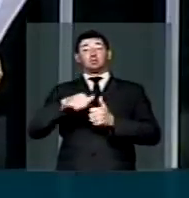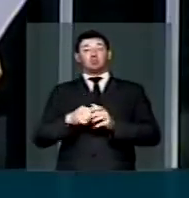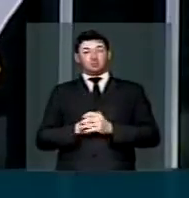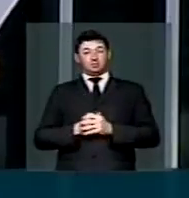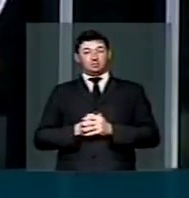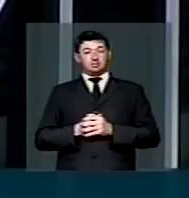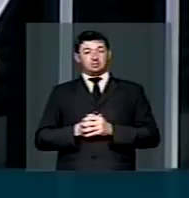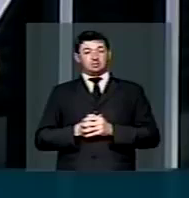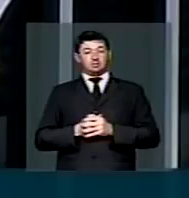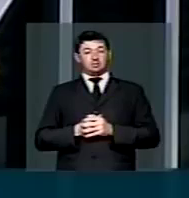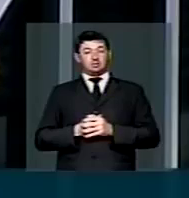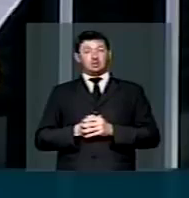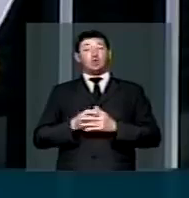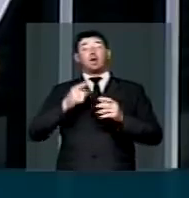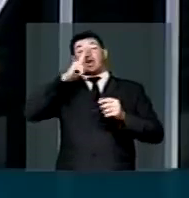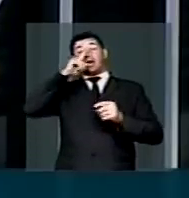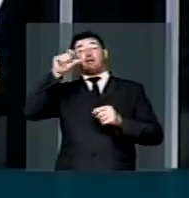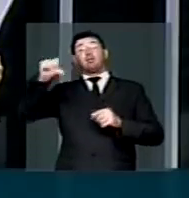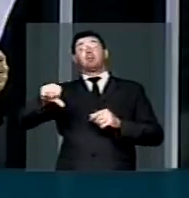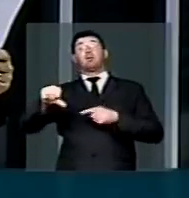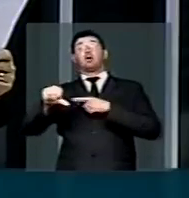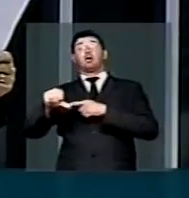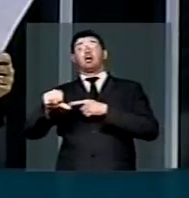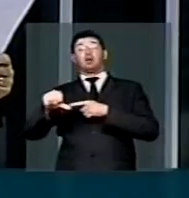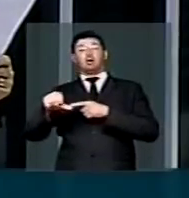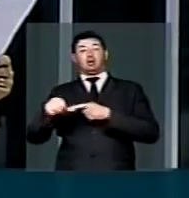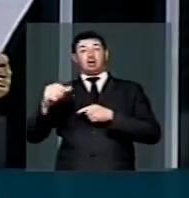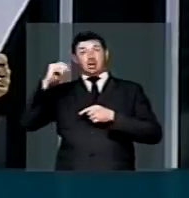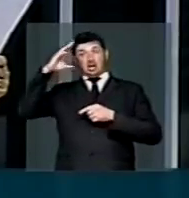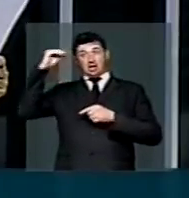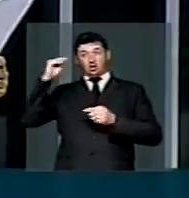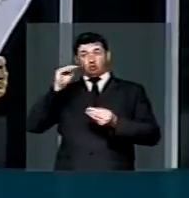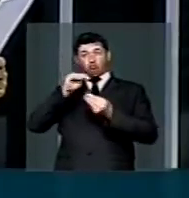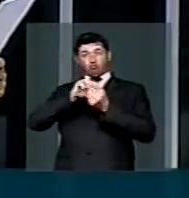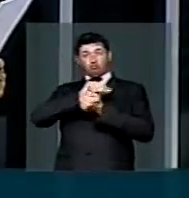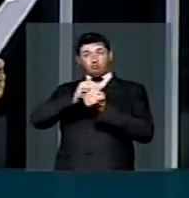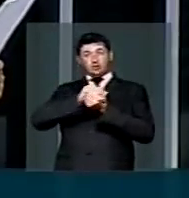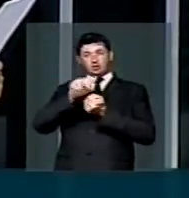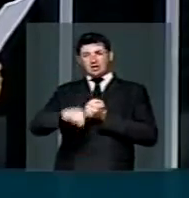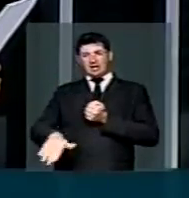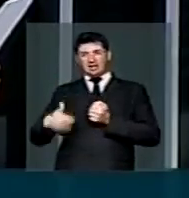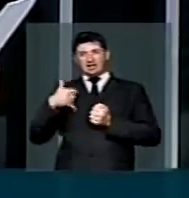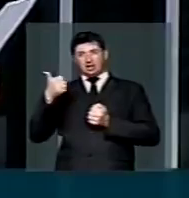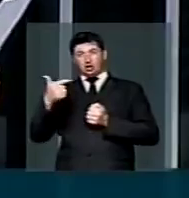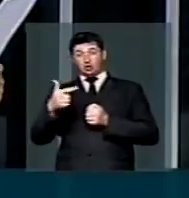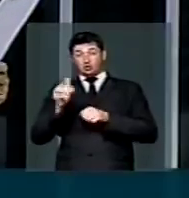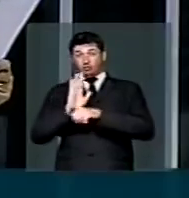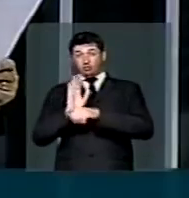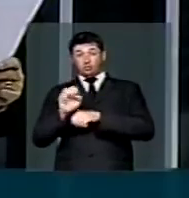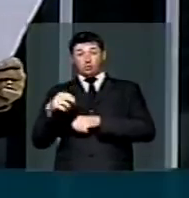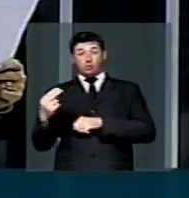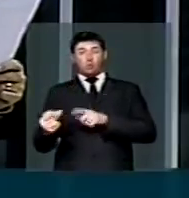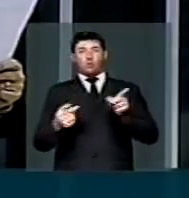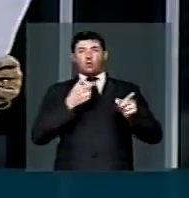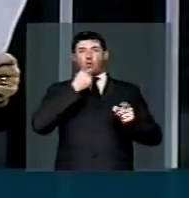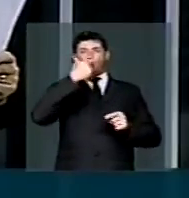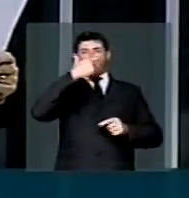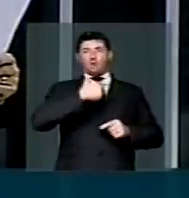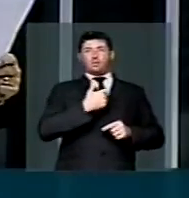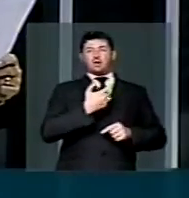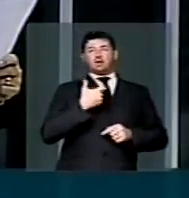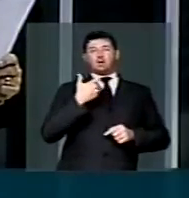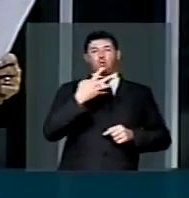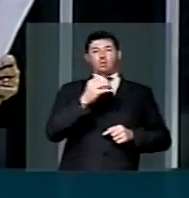mundo: o que é mais grave? Ela, como adulta, ter beijado uma criança de 12 anos no filme, ou um homem de